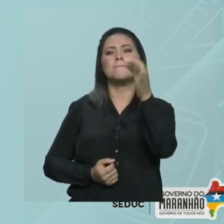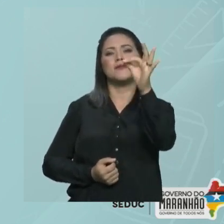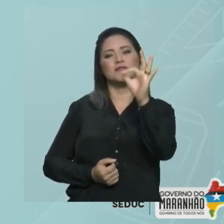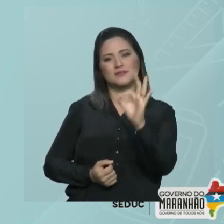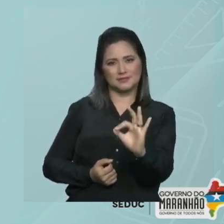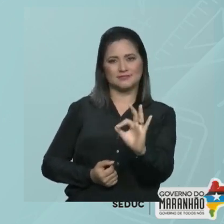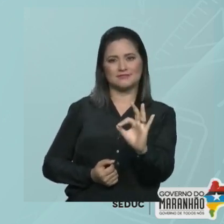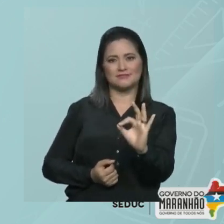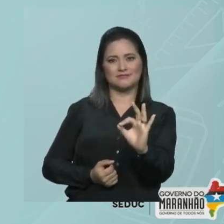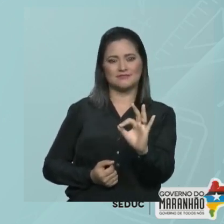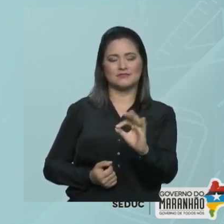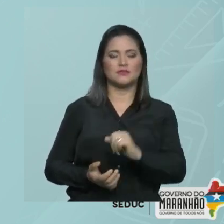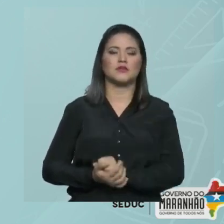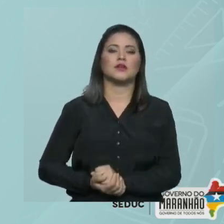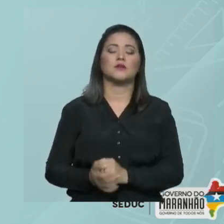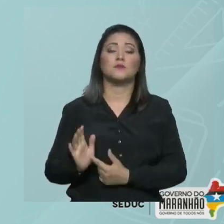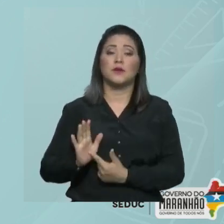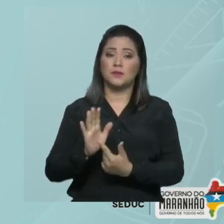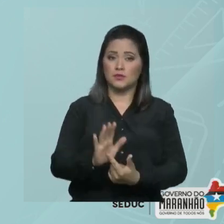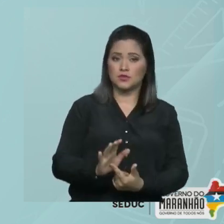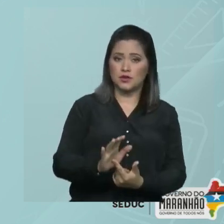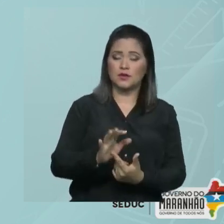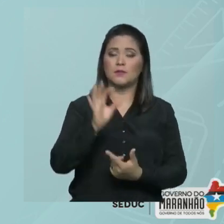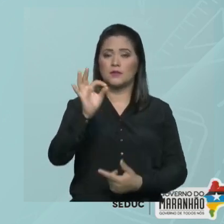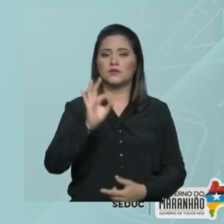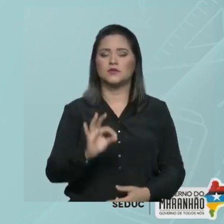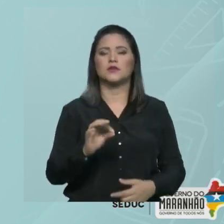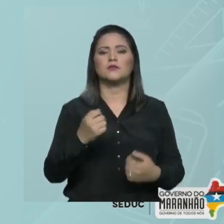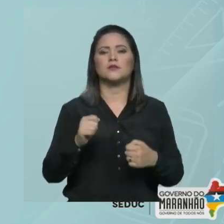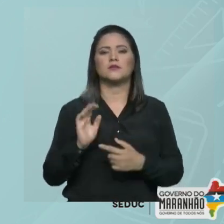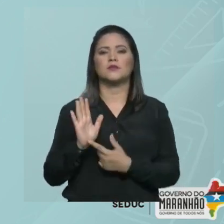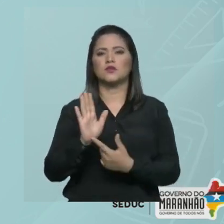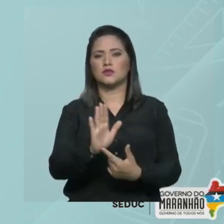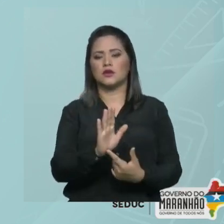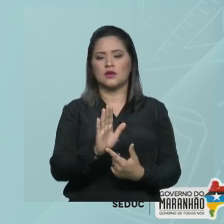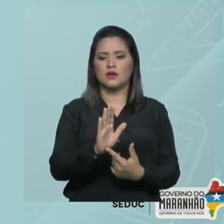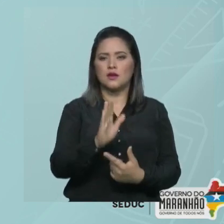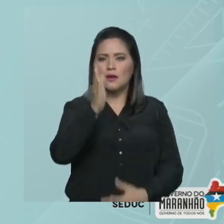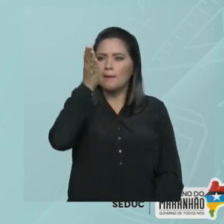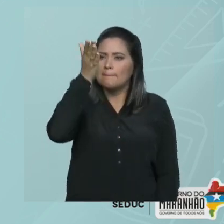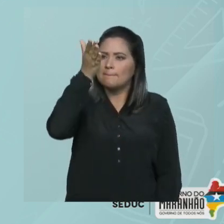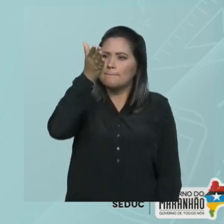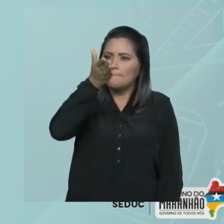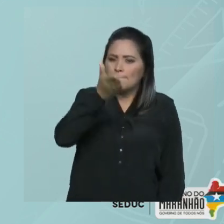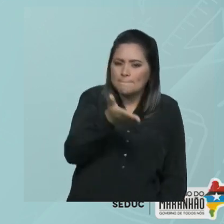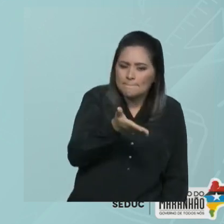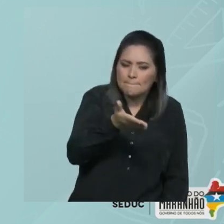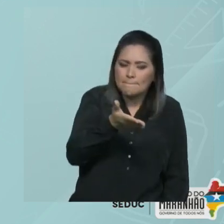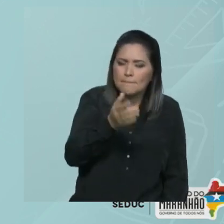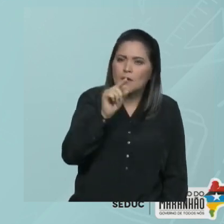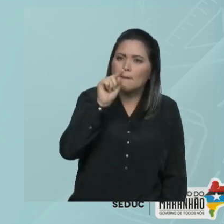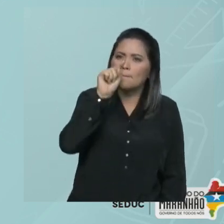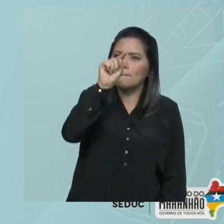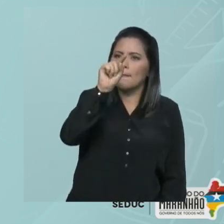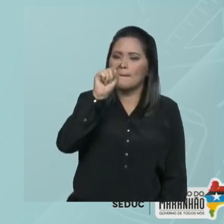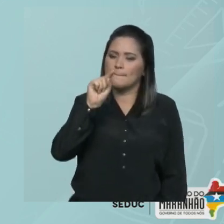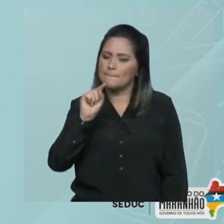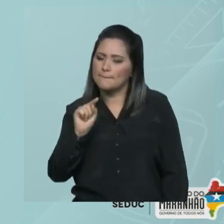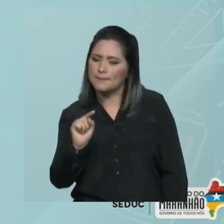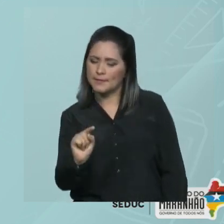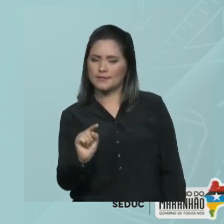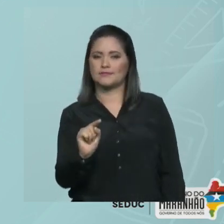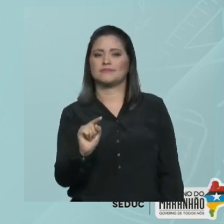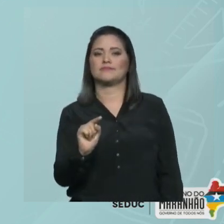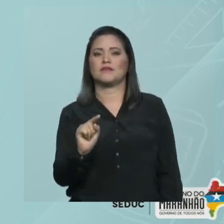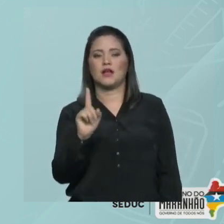porcentagem. Para indicar a porcentagem, a gente vai utilizar esse símbolo. Essa barra inclinada com duas bolinhas, uma em cima e uma embaixo,